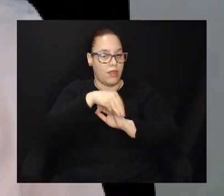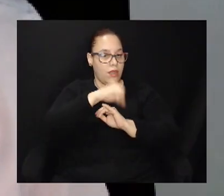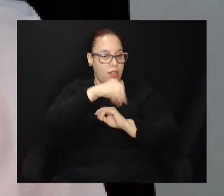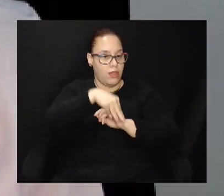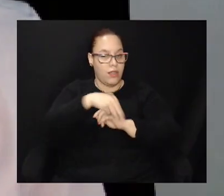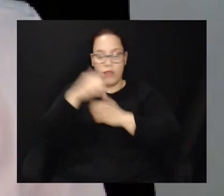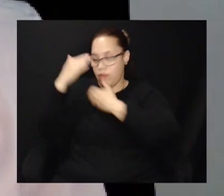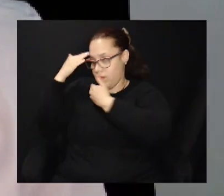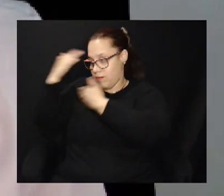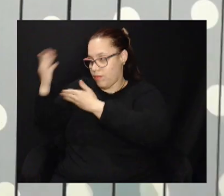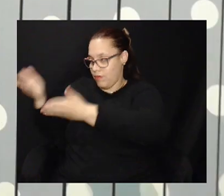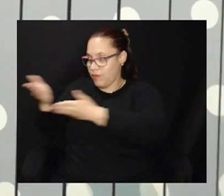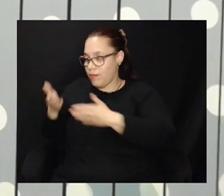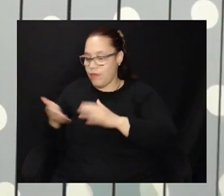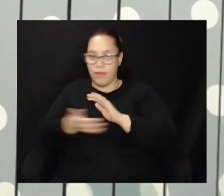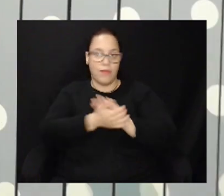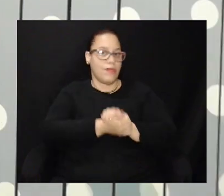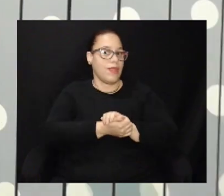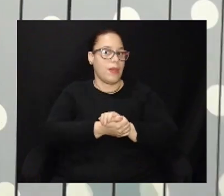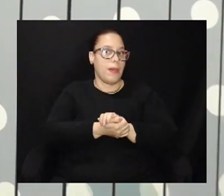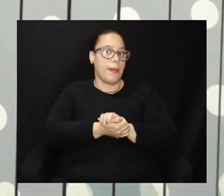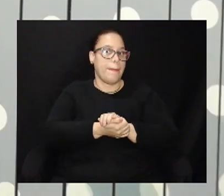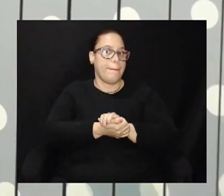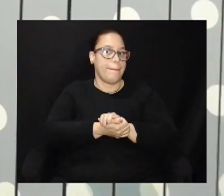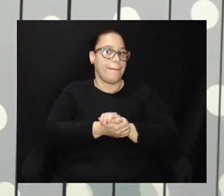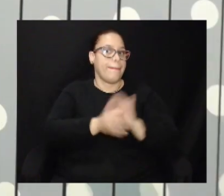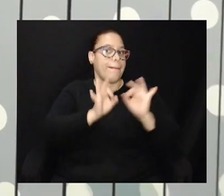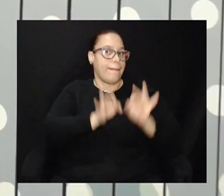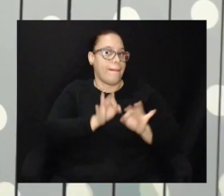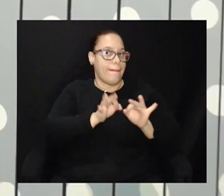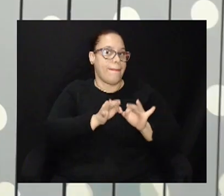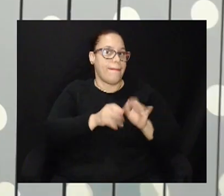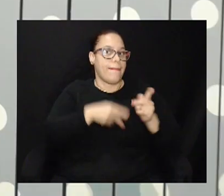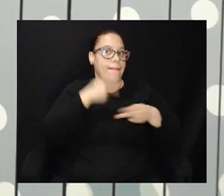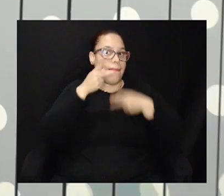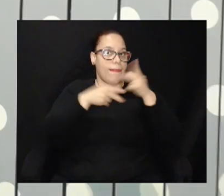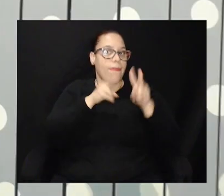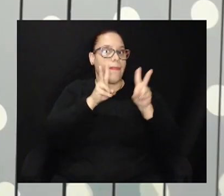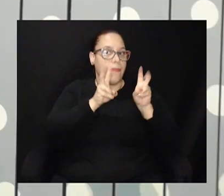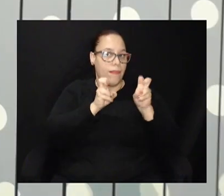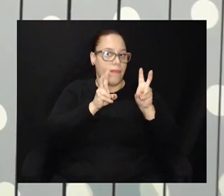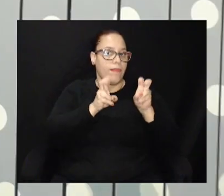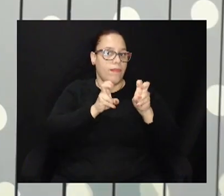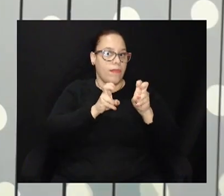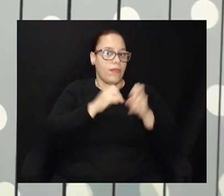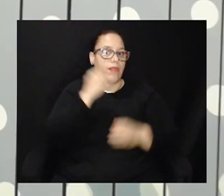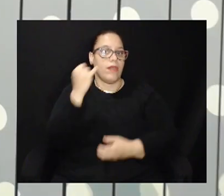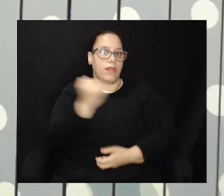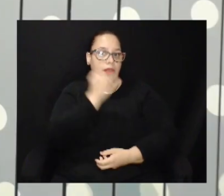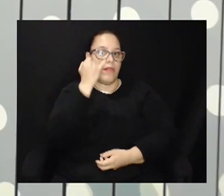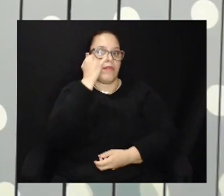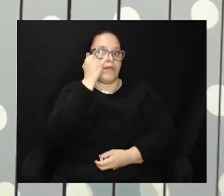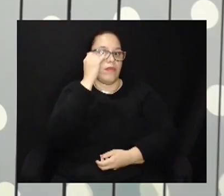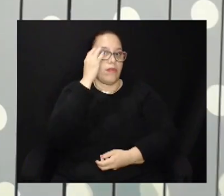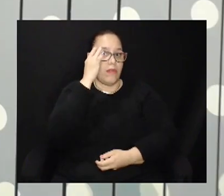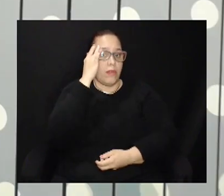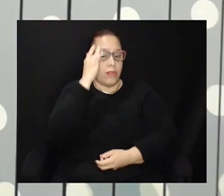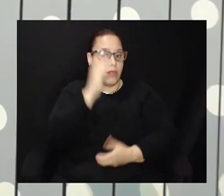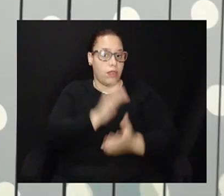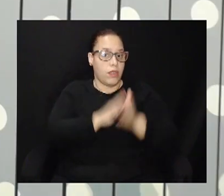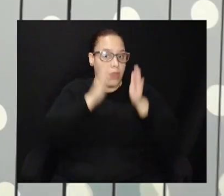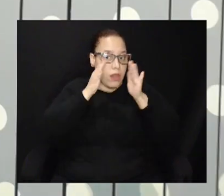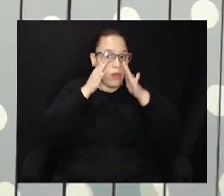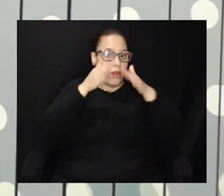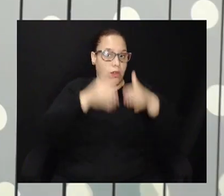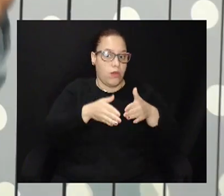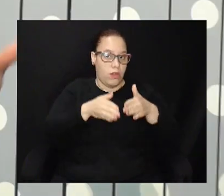convite. Certo, a gente vai falar desse tema, né, super importante também, né, focado aí, voltado